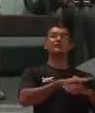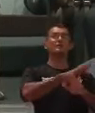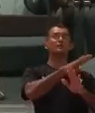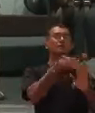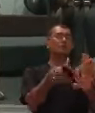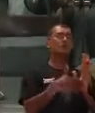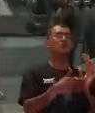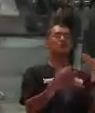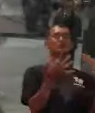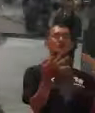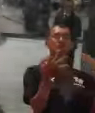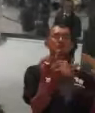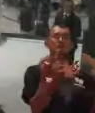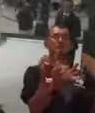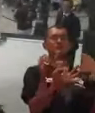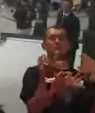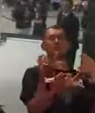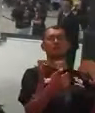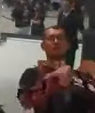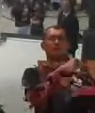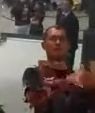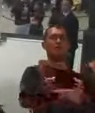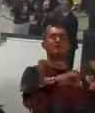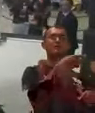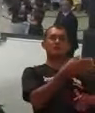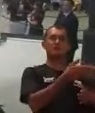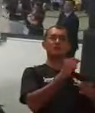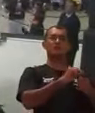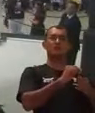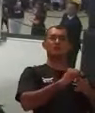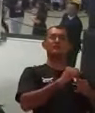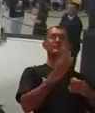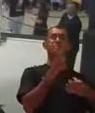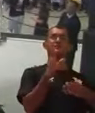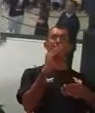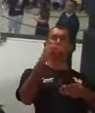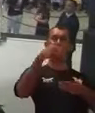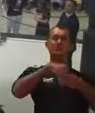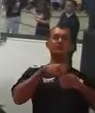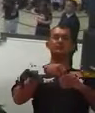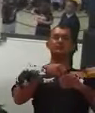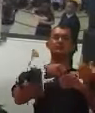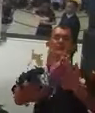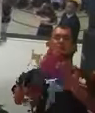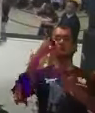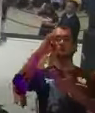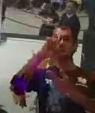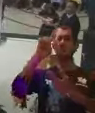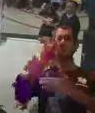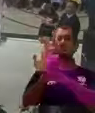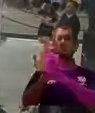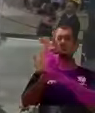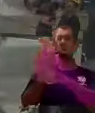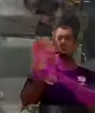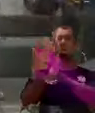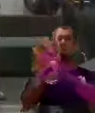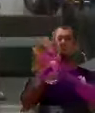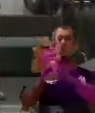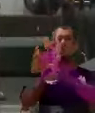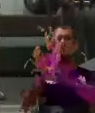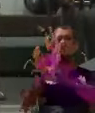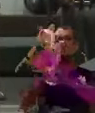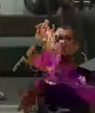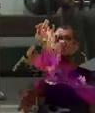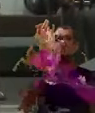excelentes serviços que tem prestado ao reino de Deus, cuidando da noiva do Cordeiro, edificando o corpo